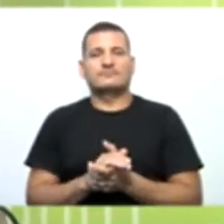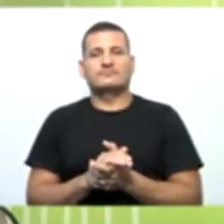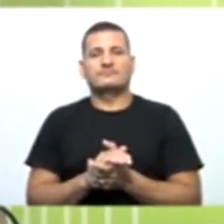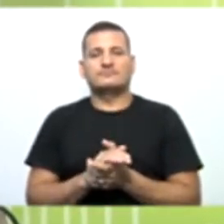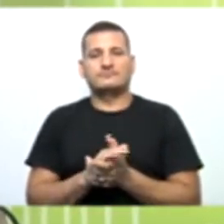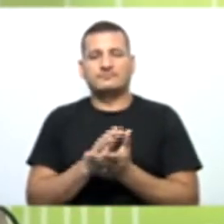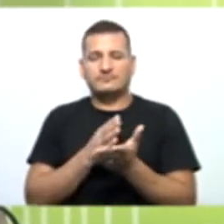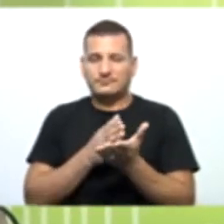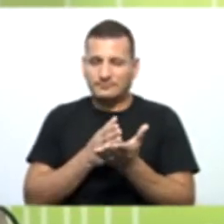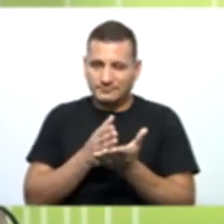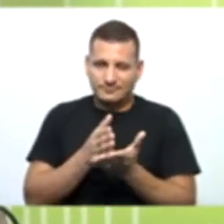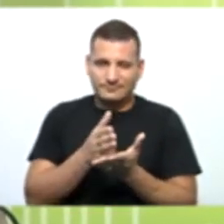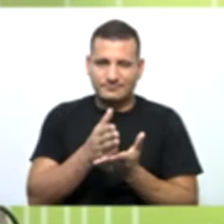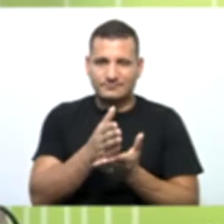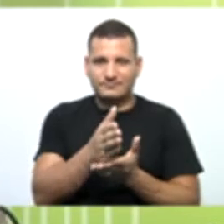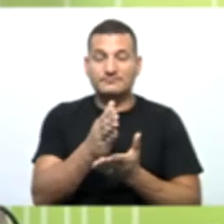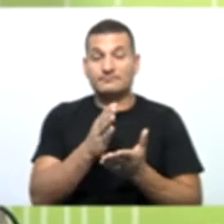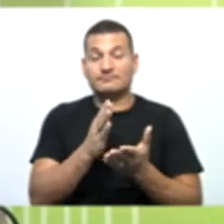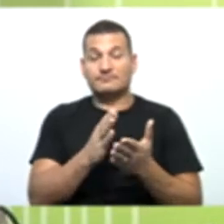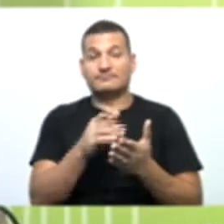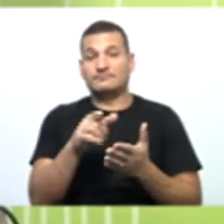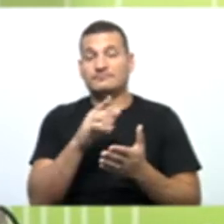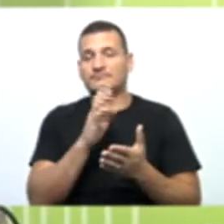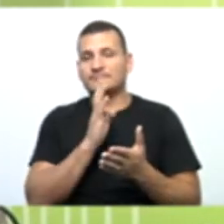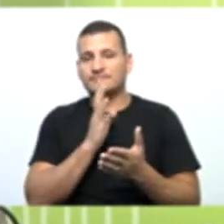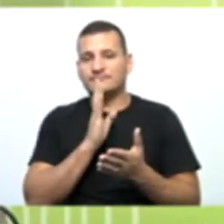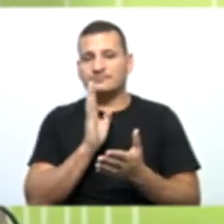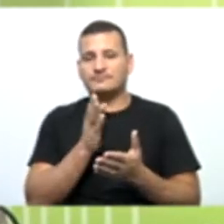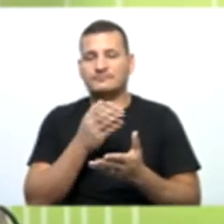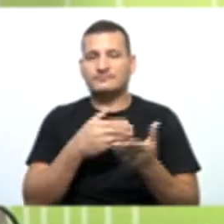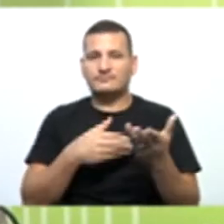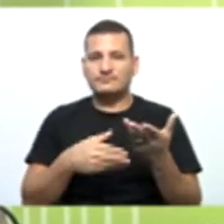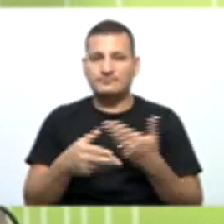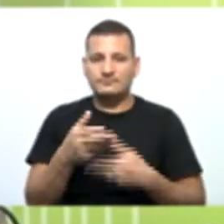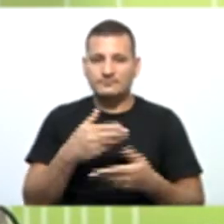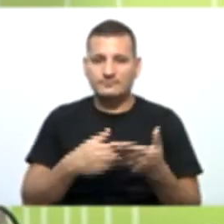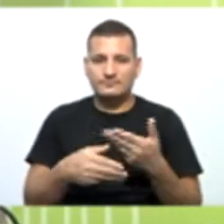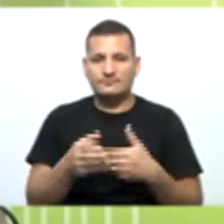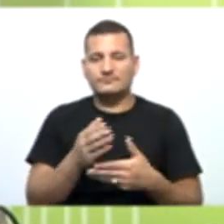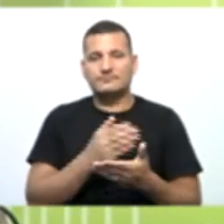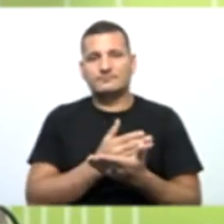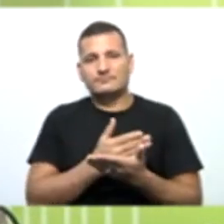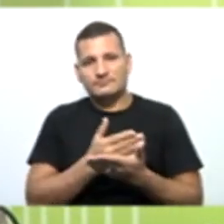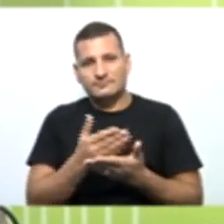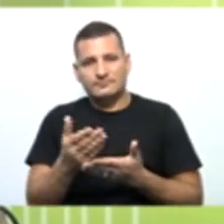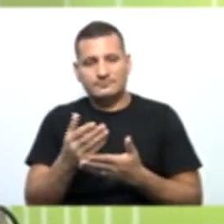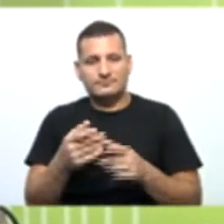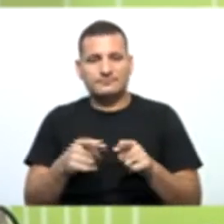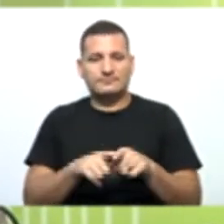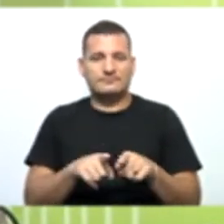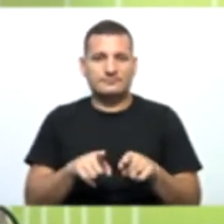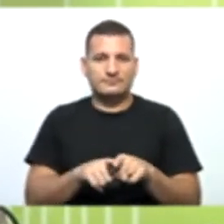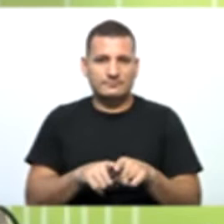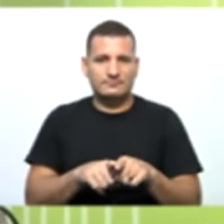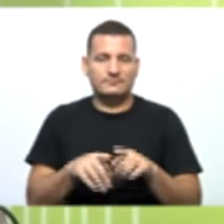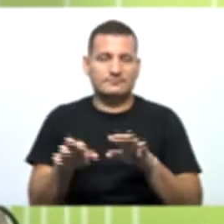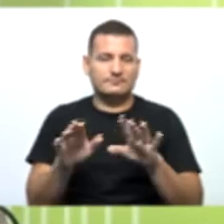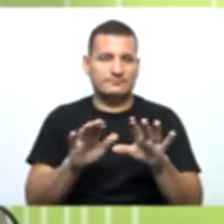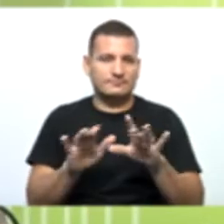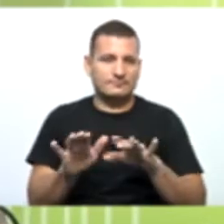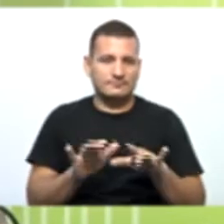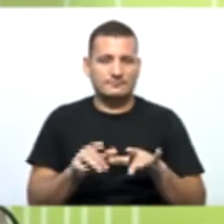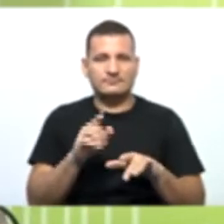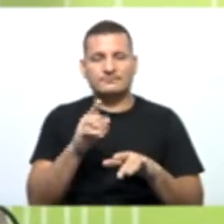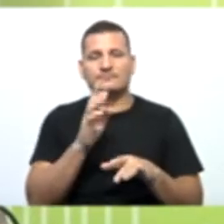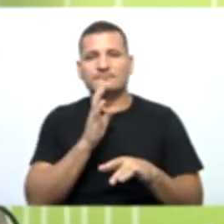vocês conheceram a parte de interação, vão iniciar hoje também desenvolvimento. Vocês conhecem o que vem